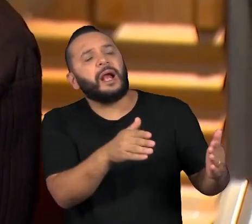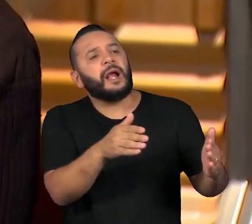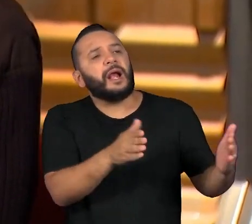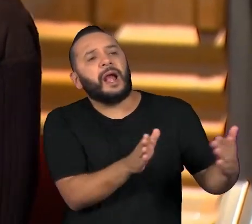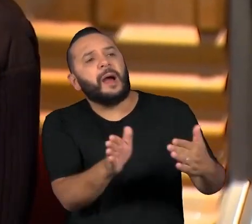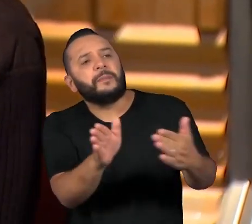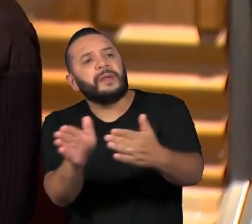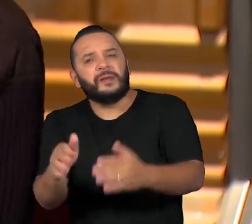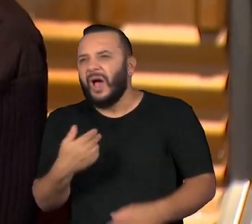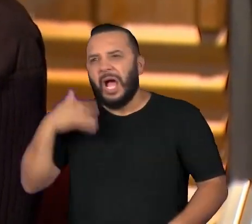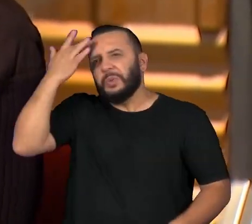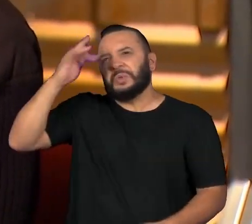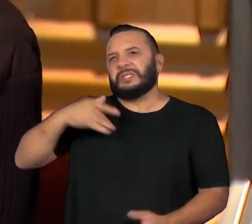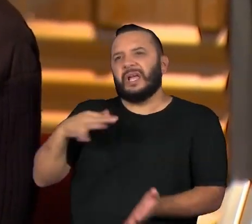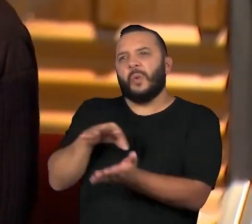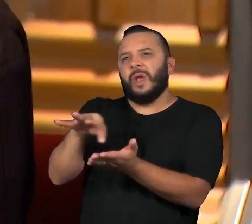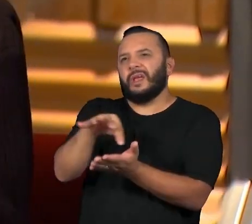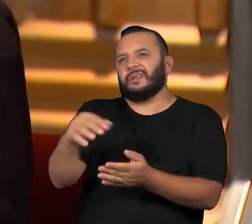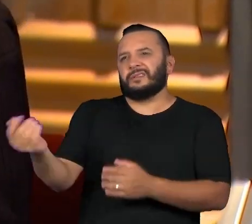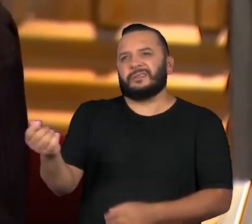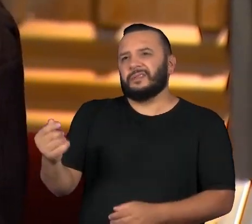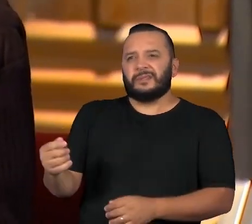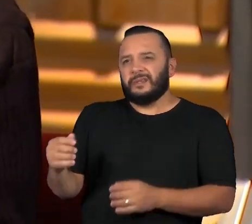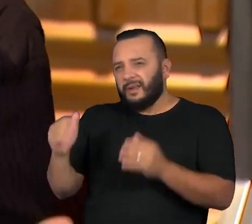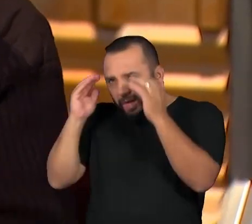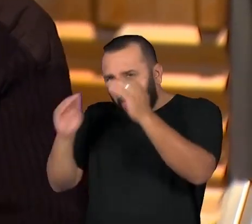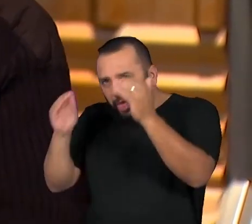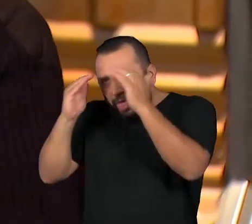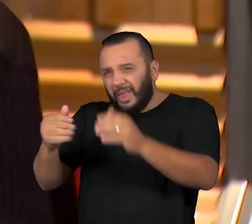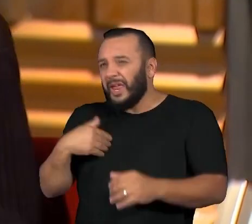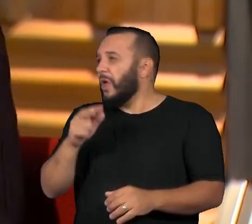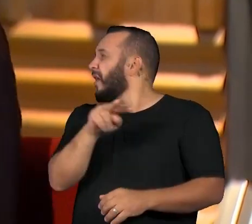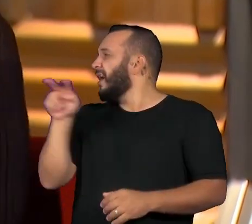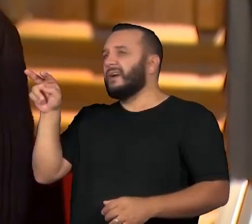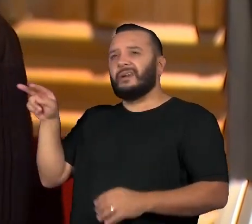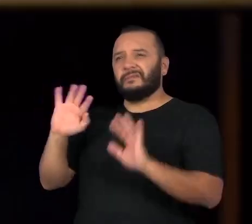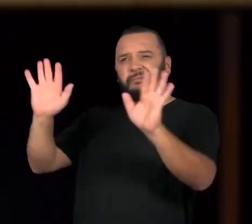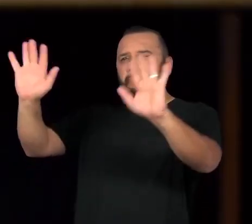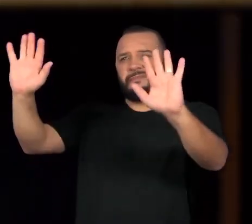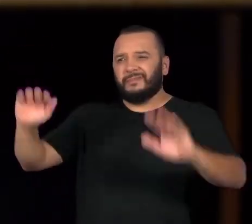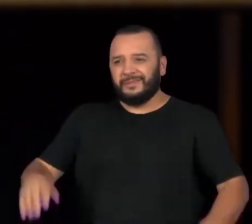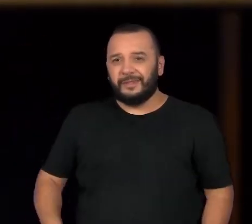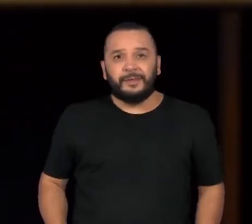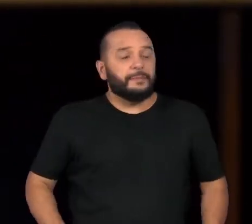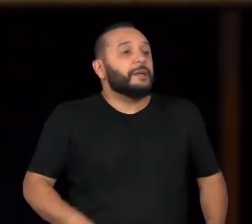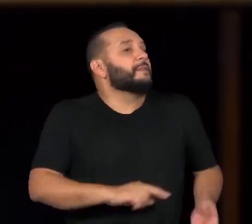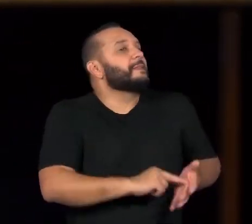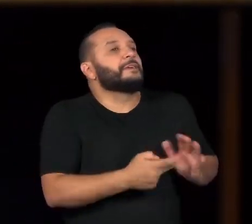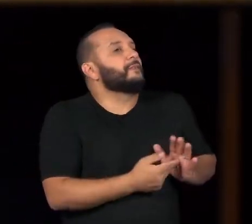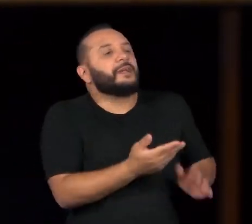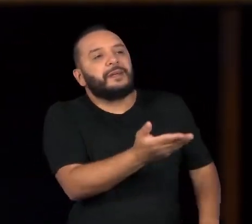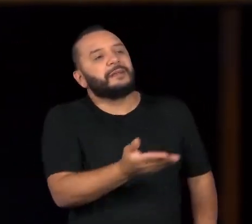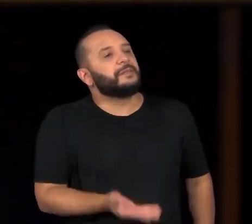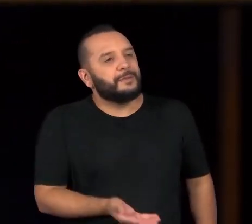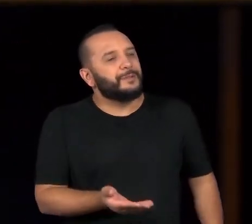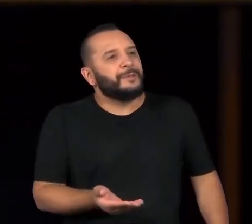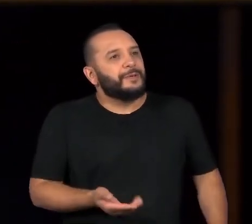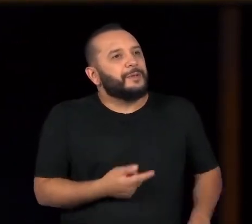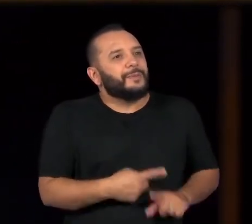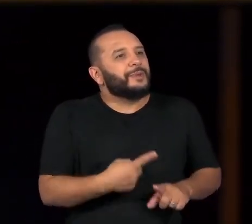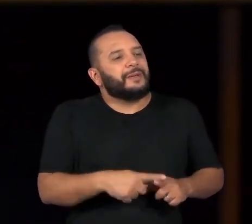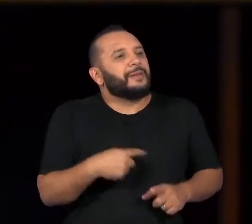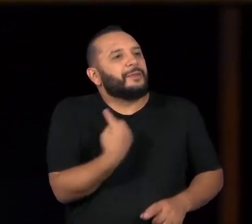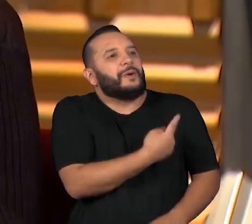hoje se sei lá eu só botei lá Vi cima exato e e o que é isso hein que que enrascada é essa que